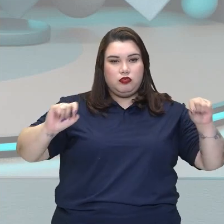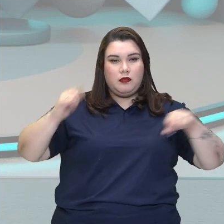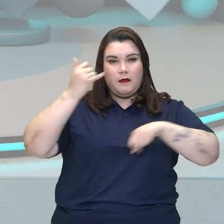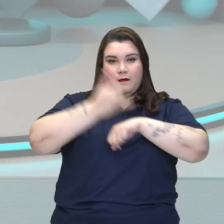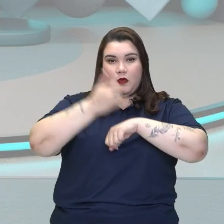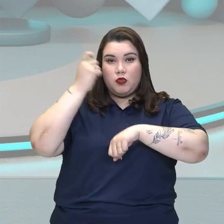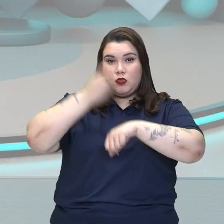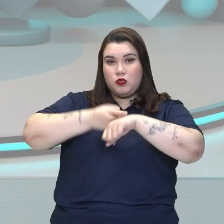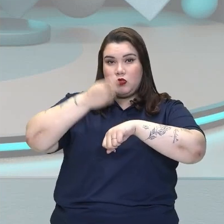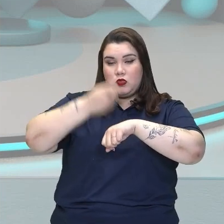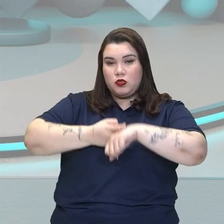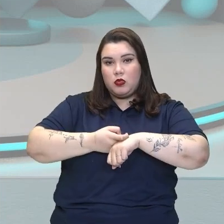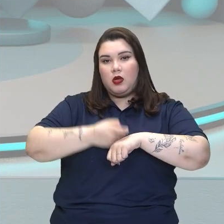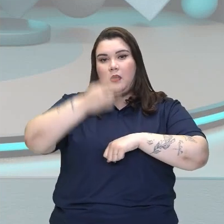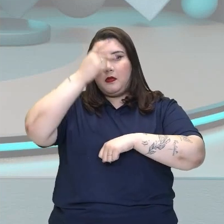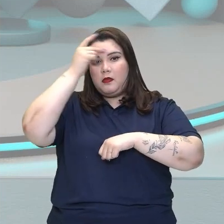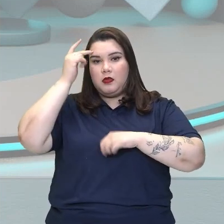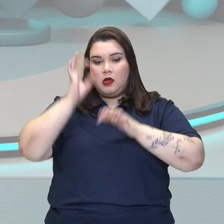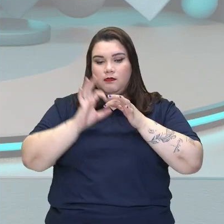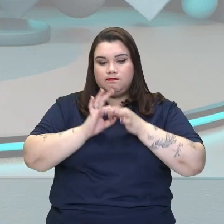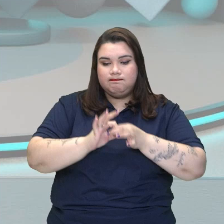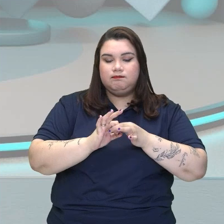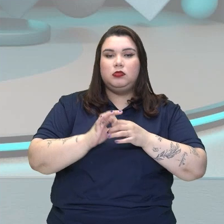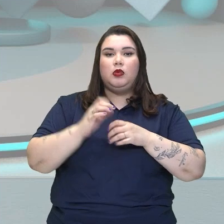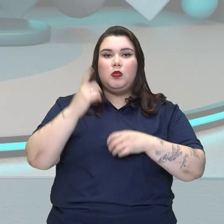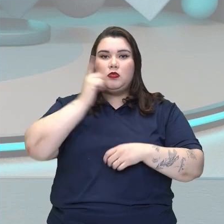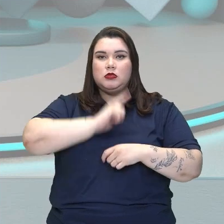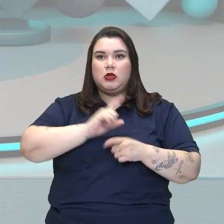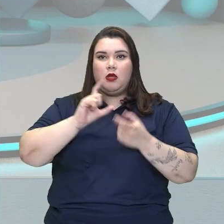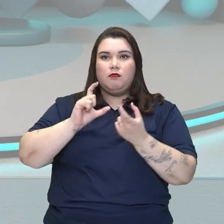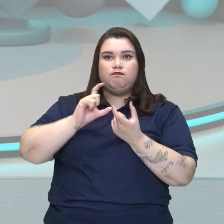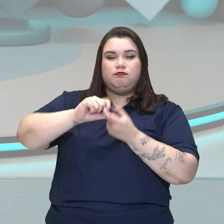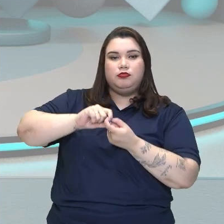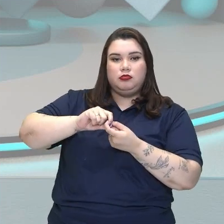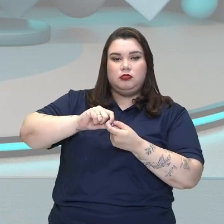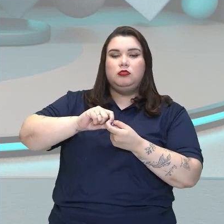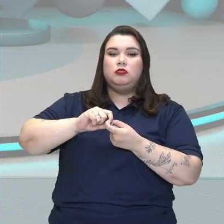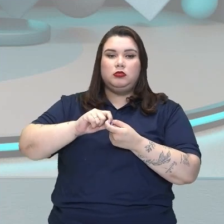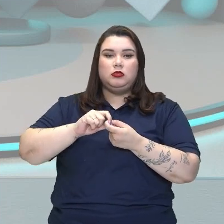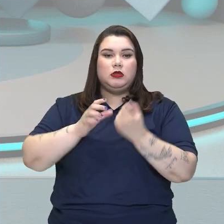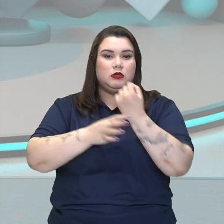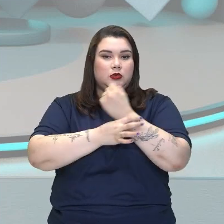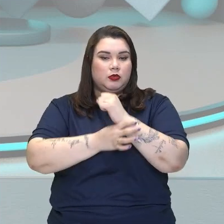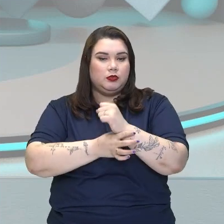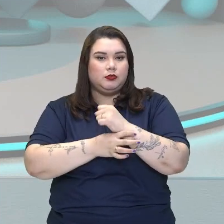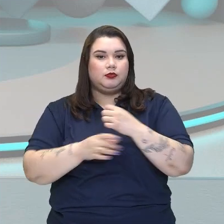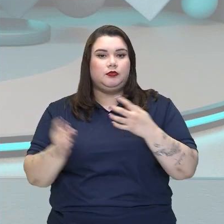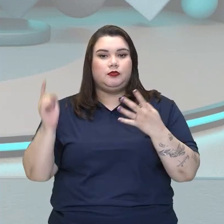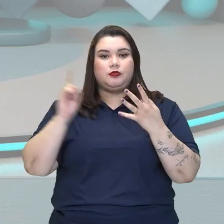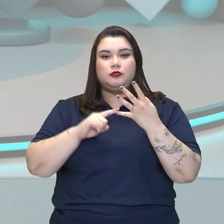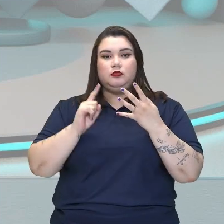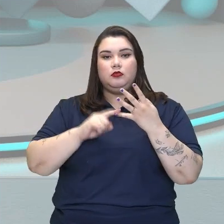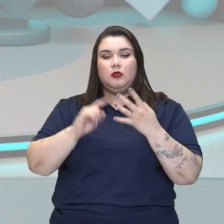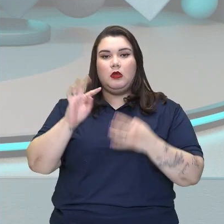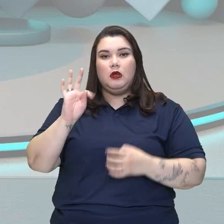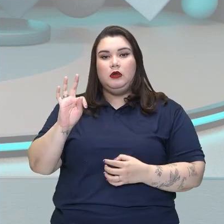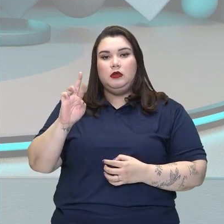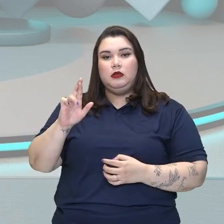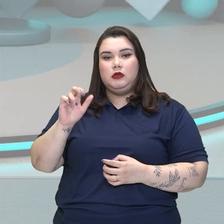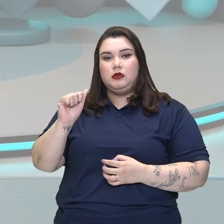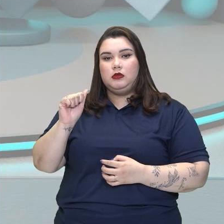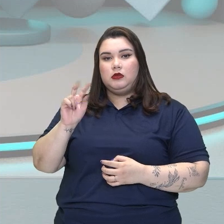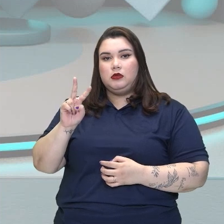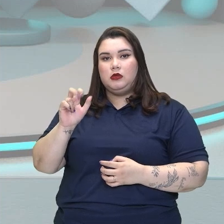praticante esteja sempre preso durante a atividade, né? Lembra que eu falei? Ninguém fica solto. Tem um outro também chamado trava-quedas.